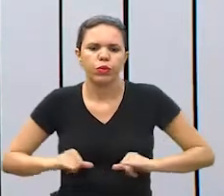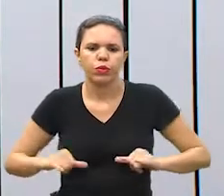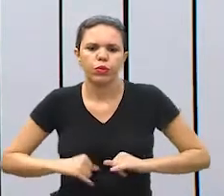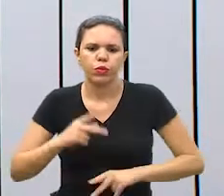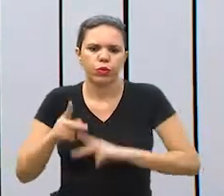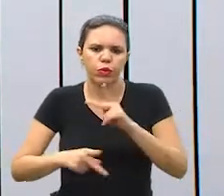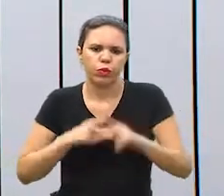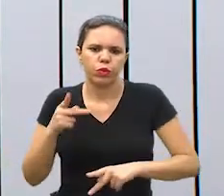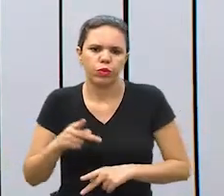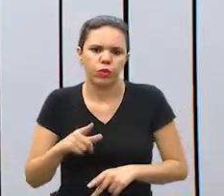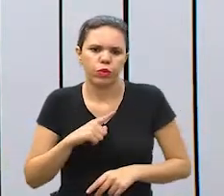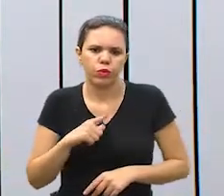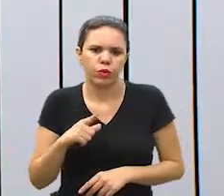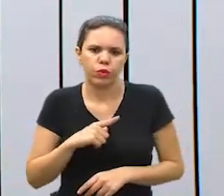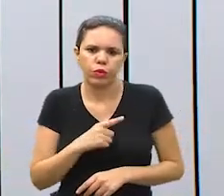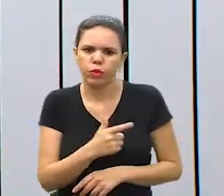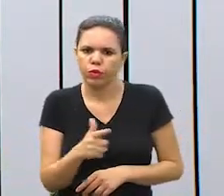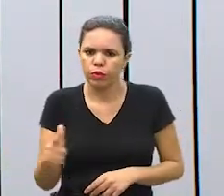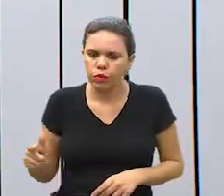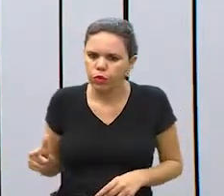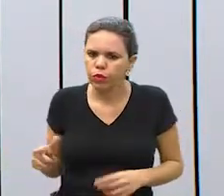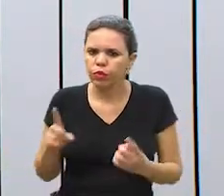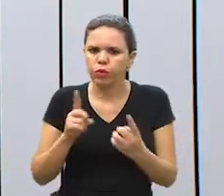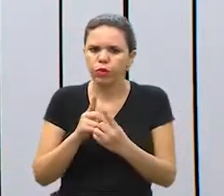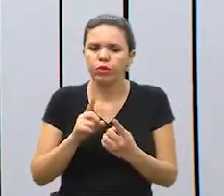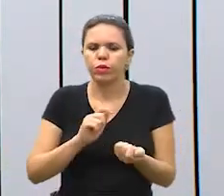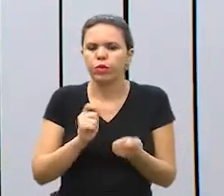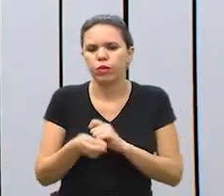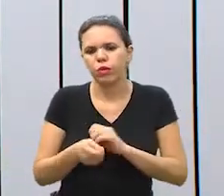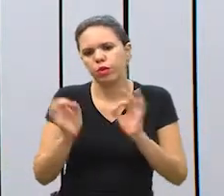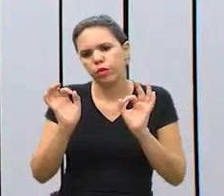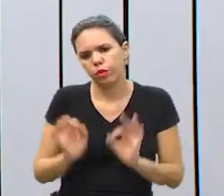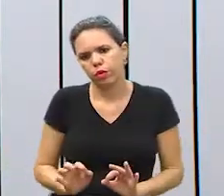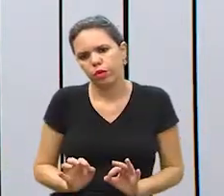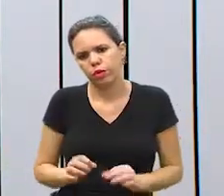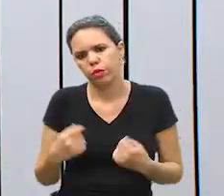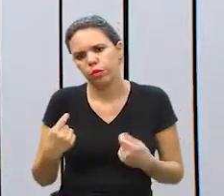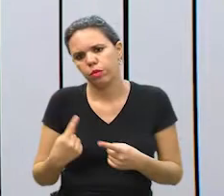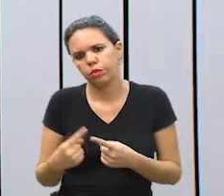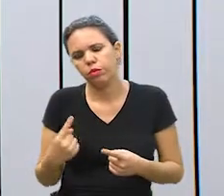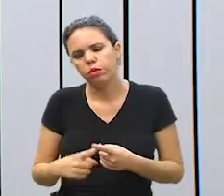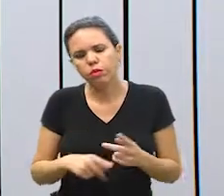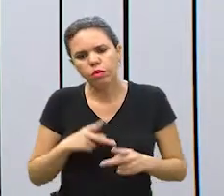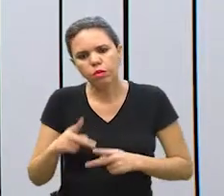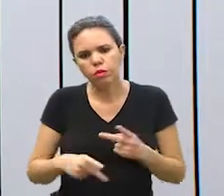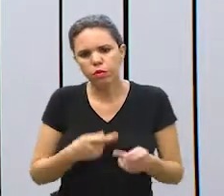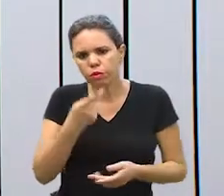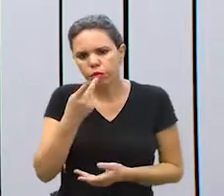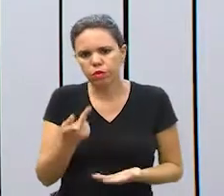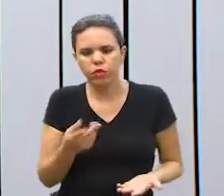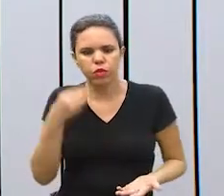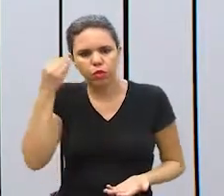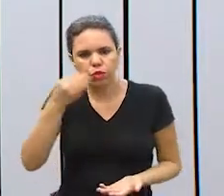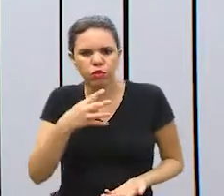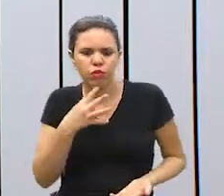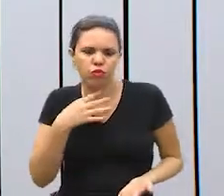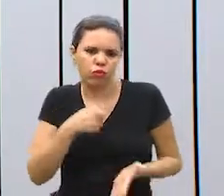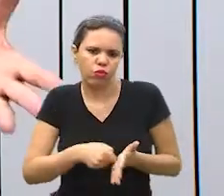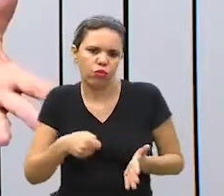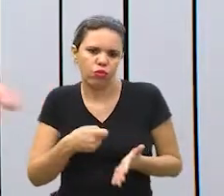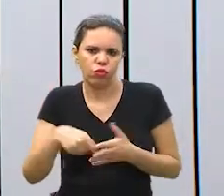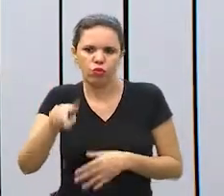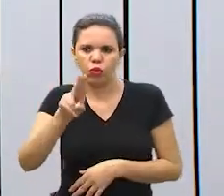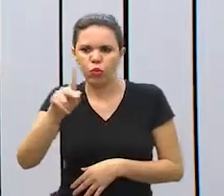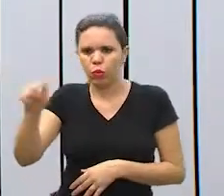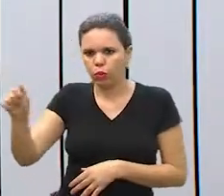a população que não tem atendimento adequado, vamos dizer assim, porque muitos... Eu estou falando com conhecimento de causa. Eu vou